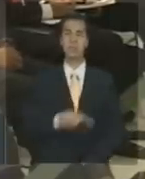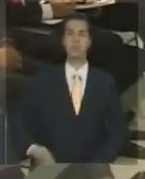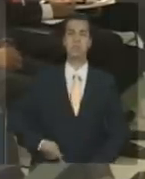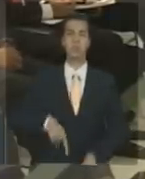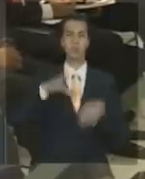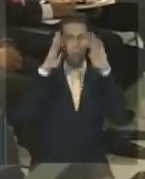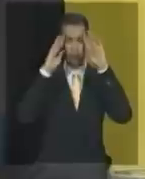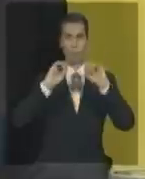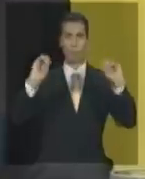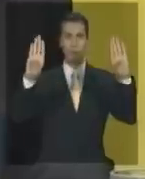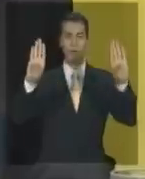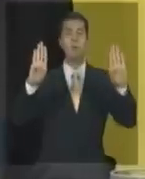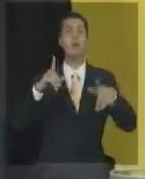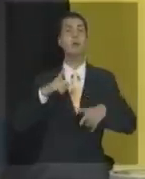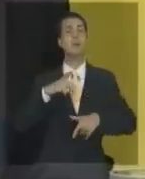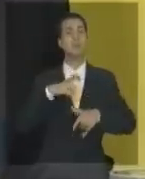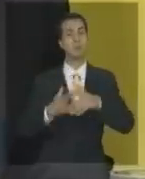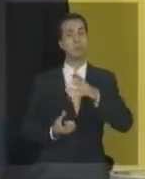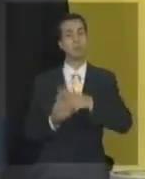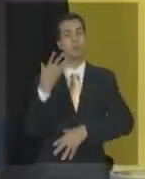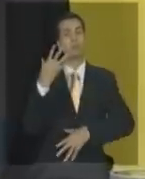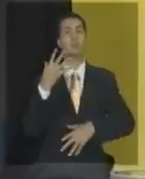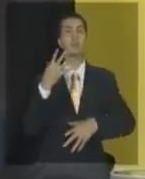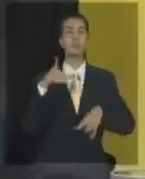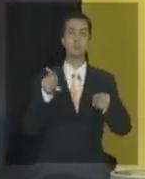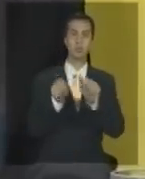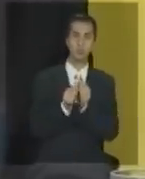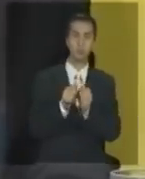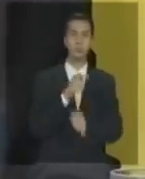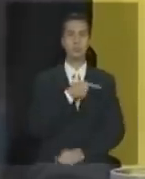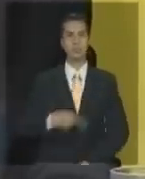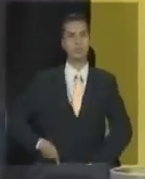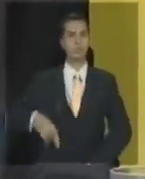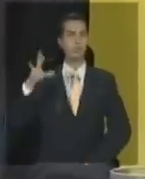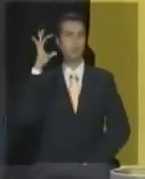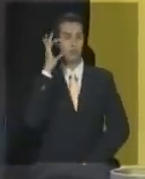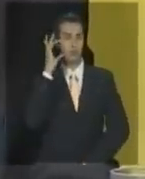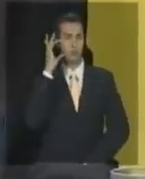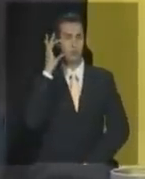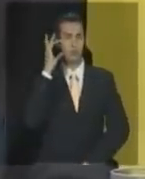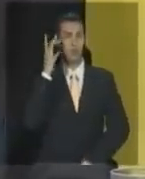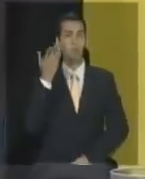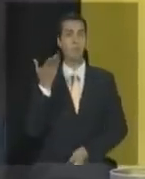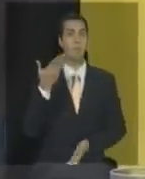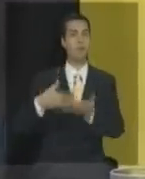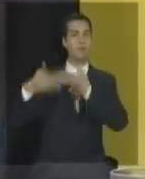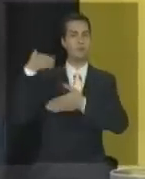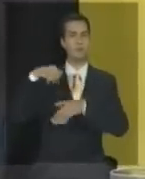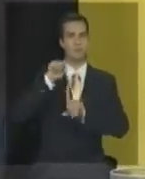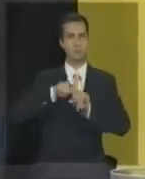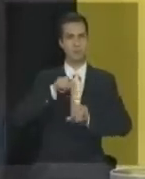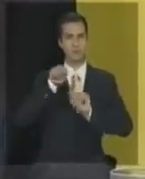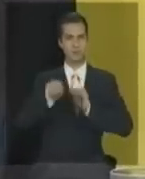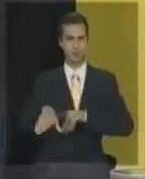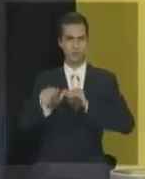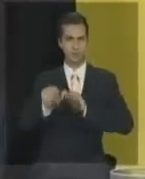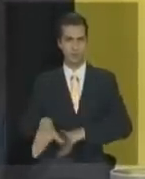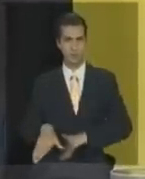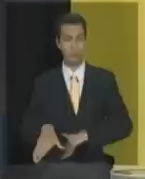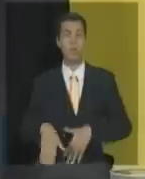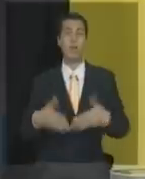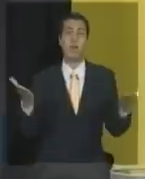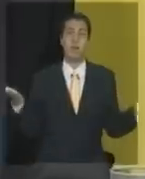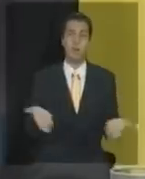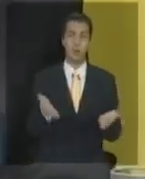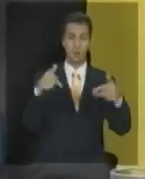presidente Dilma em setembro do ano passado. E é o desdobramento disso que vai acontecer aqui